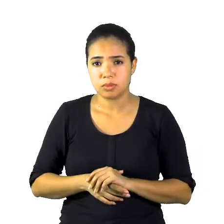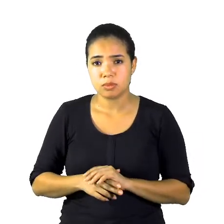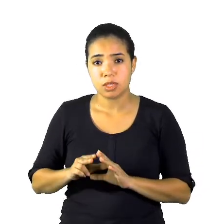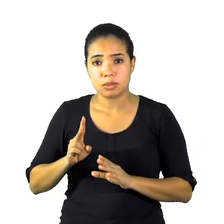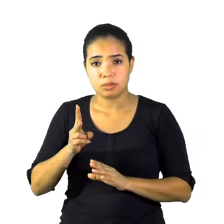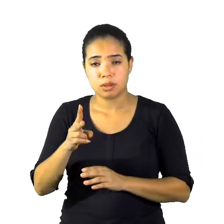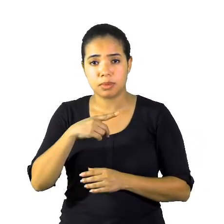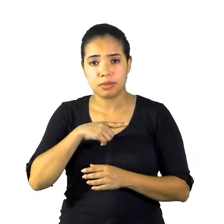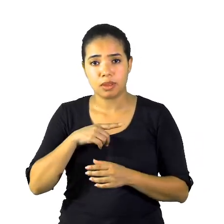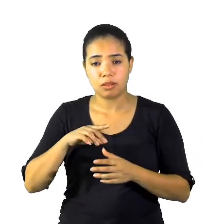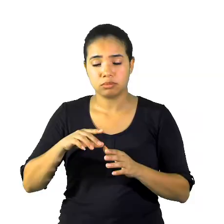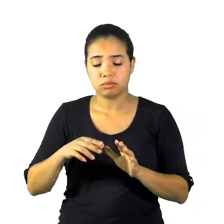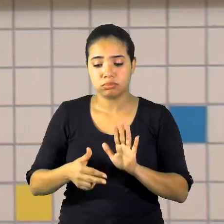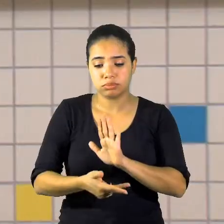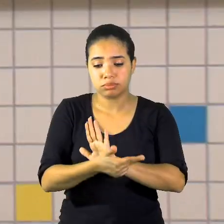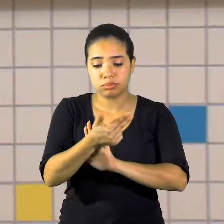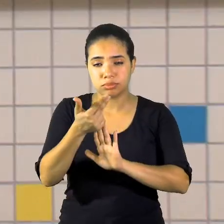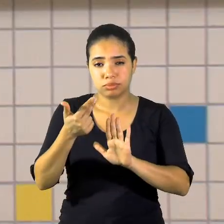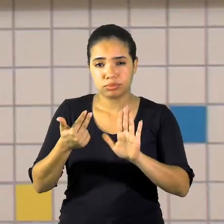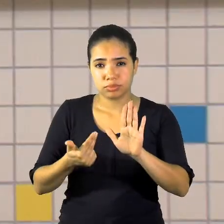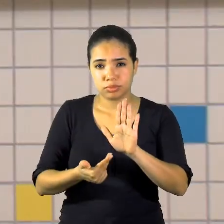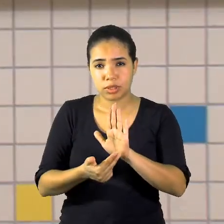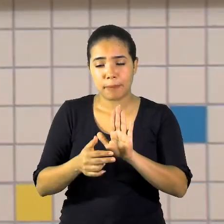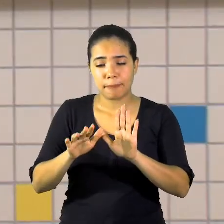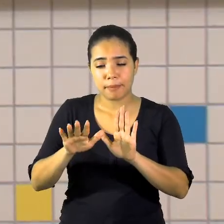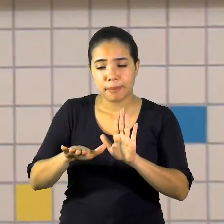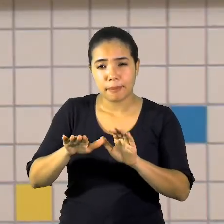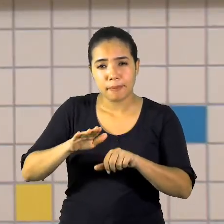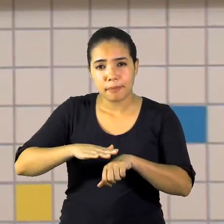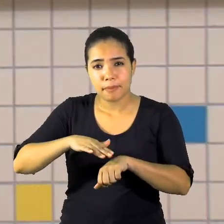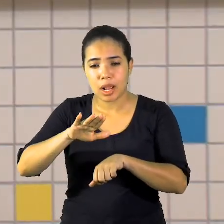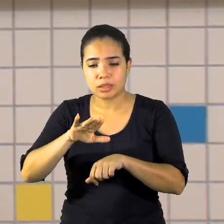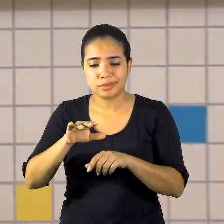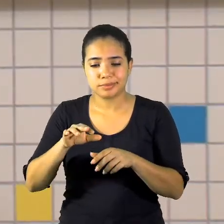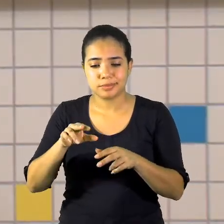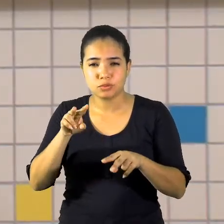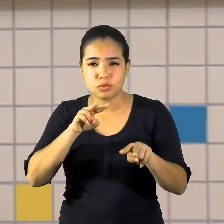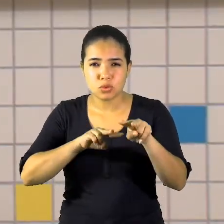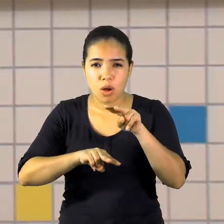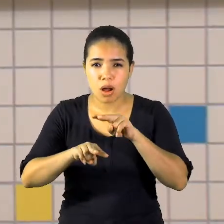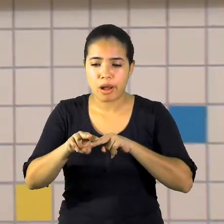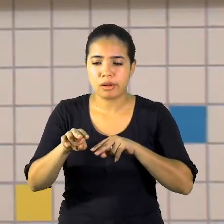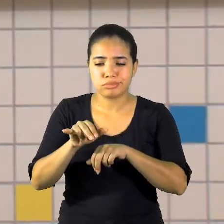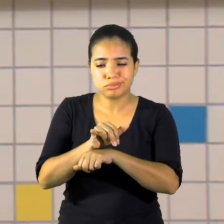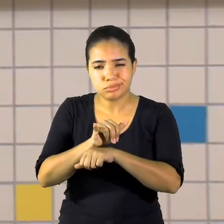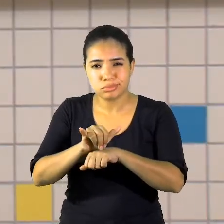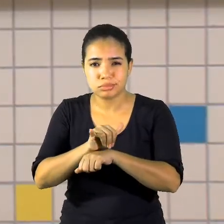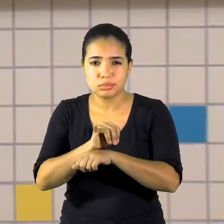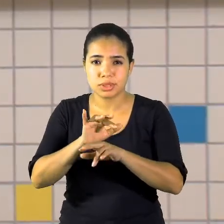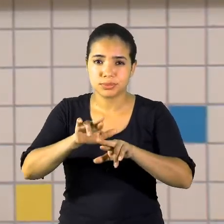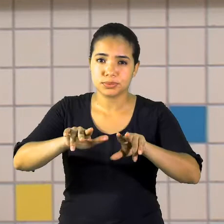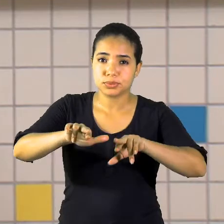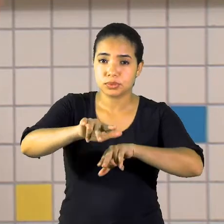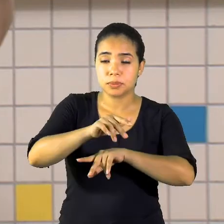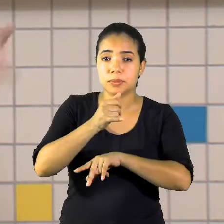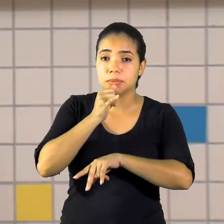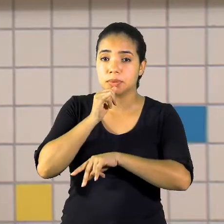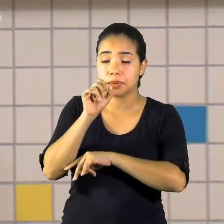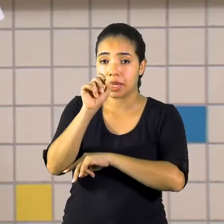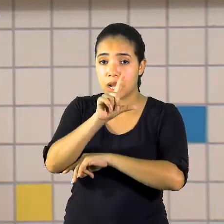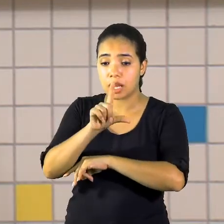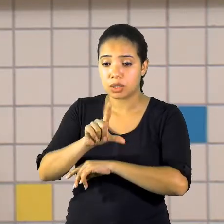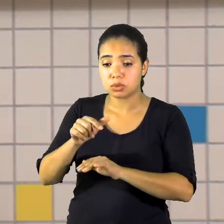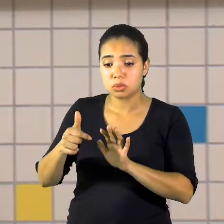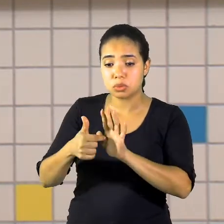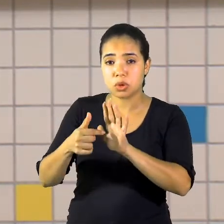nos mapas temáticos. Em geral, quando eu tenho a presença no meu mapa, de azul representa